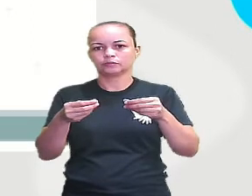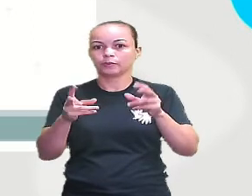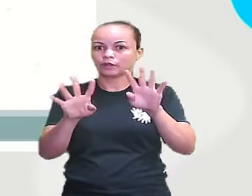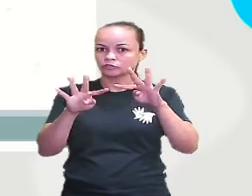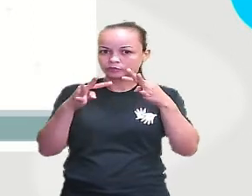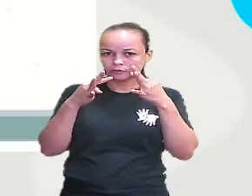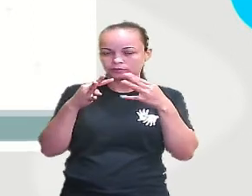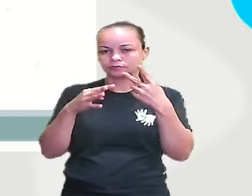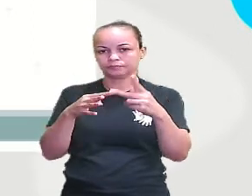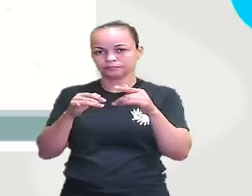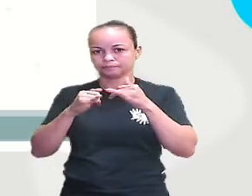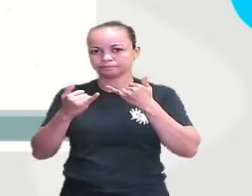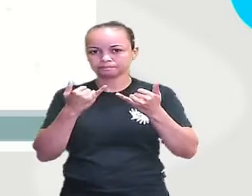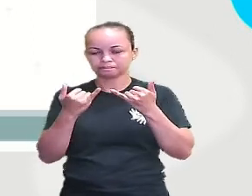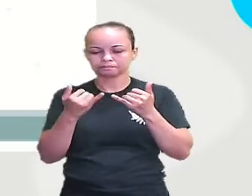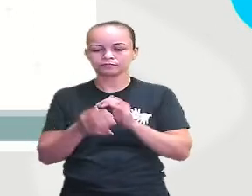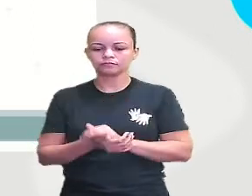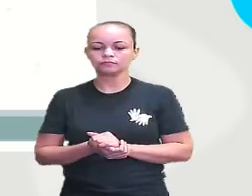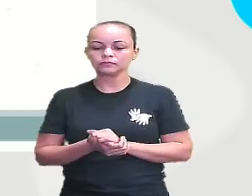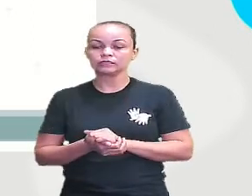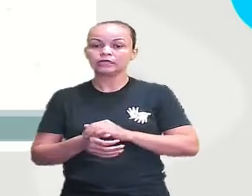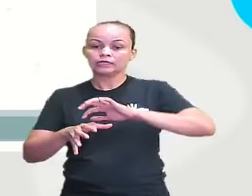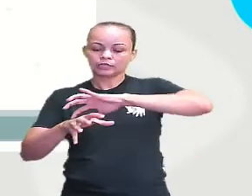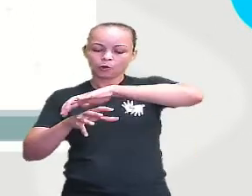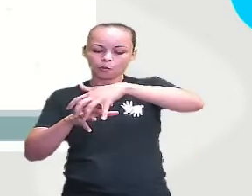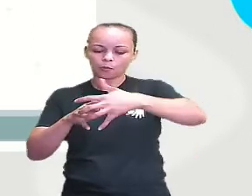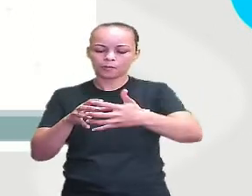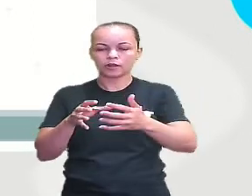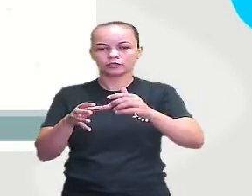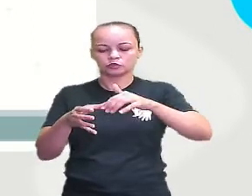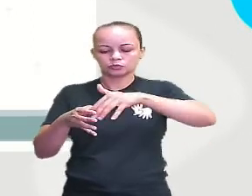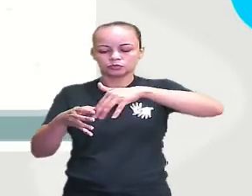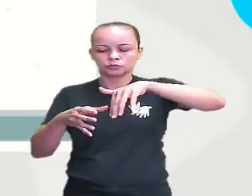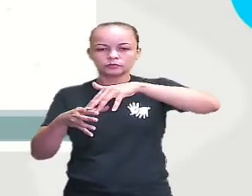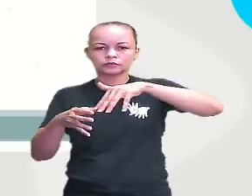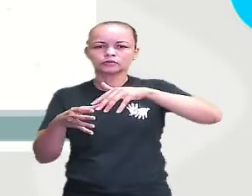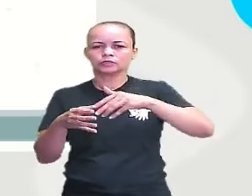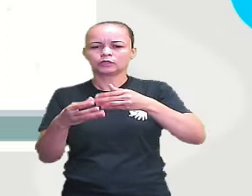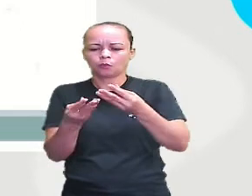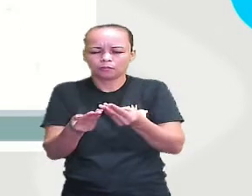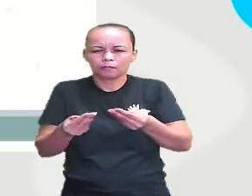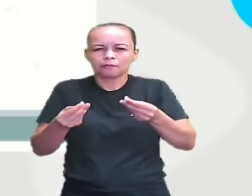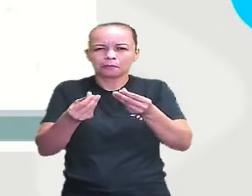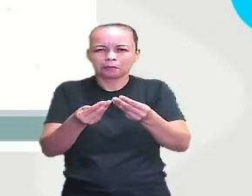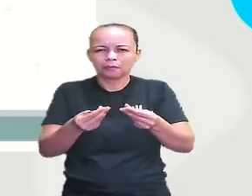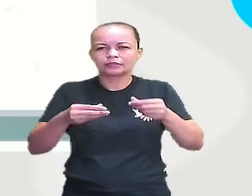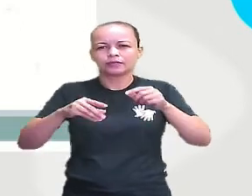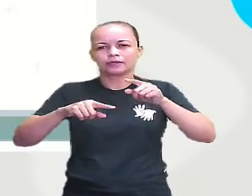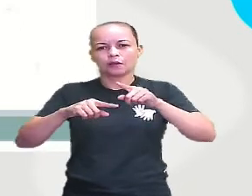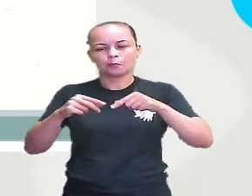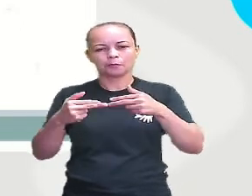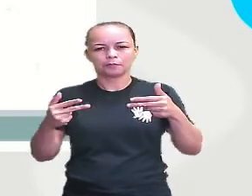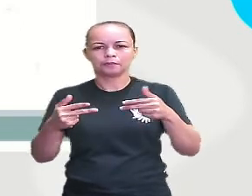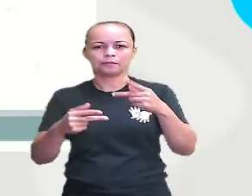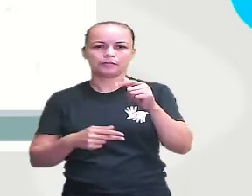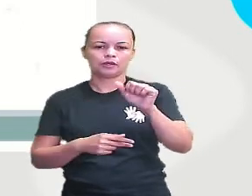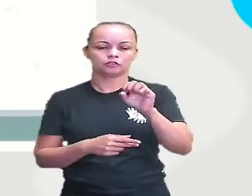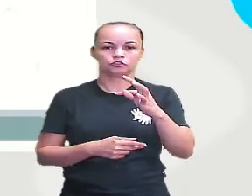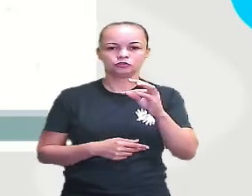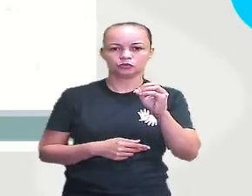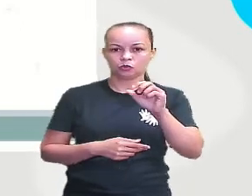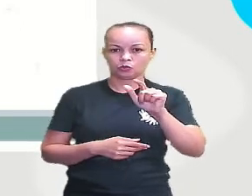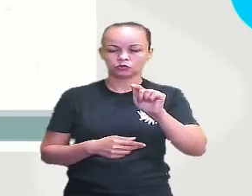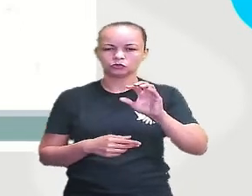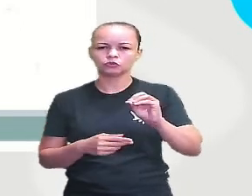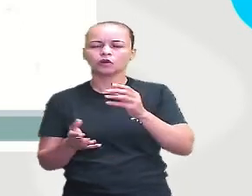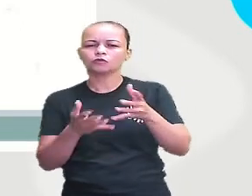tá? E tem o manto inferior, que ele é interno, e é formado por material pastoso, é onde vai ter a chamada, o magma,